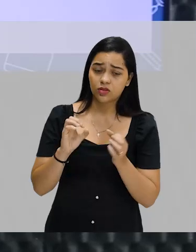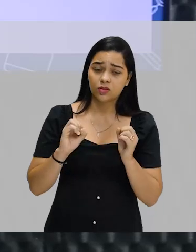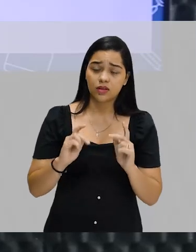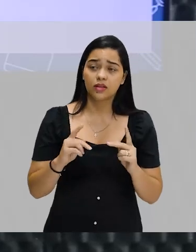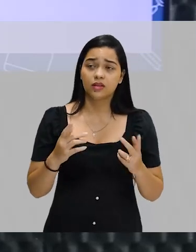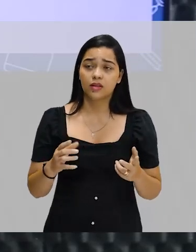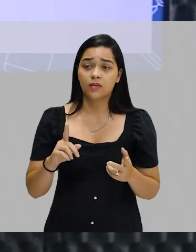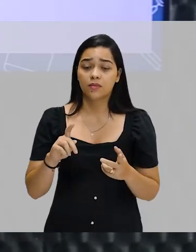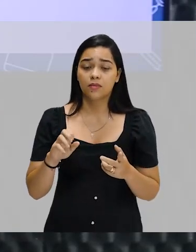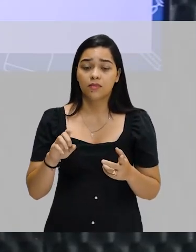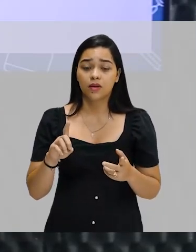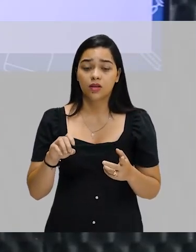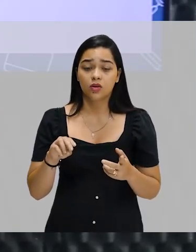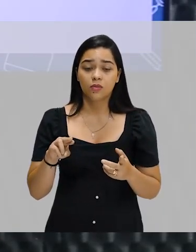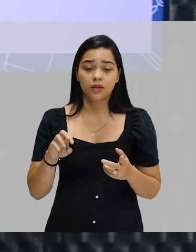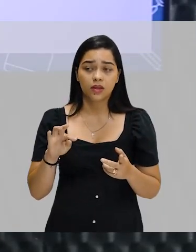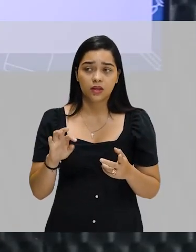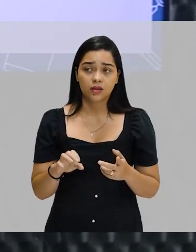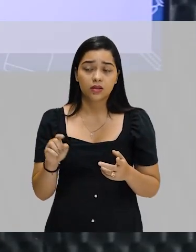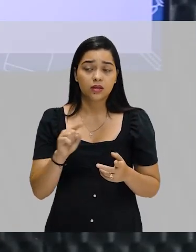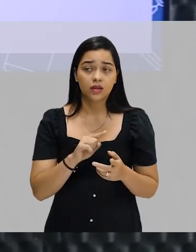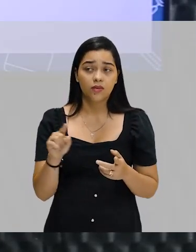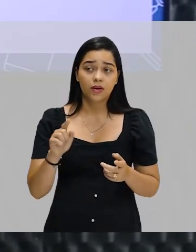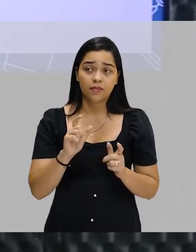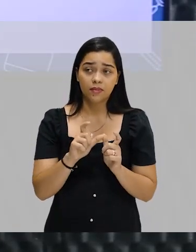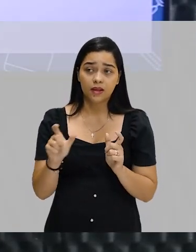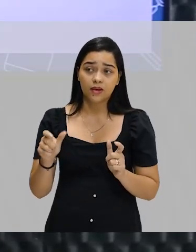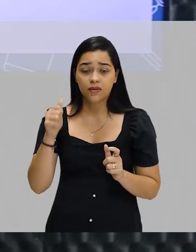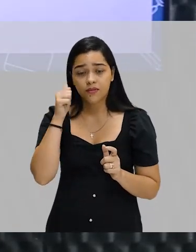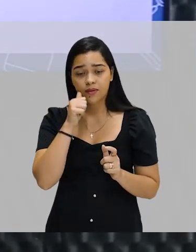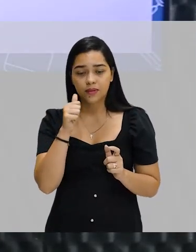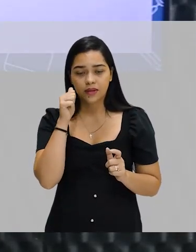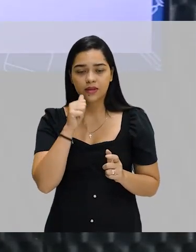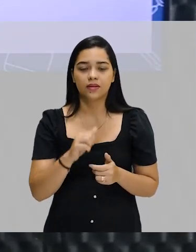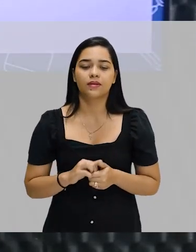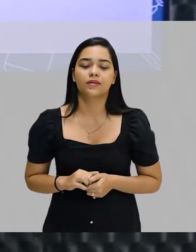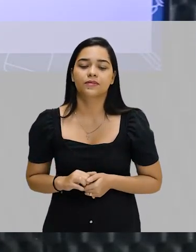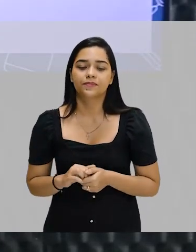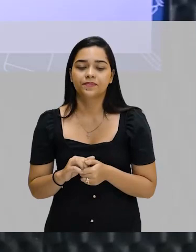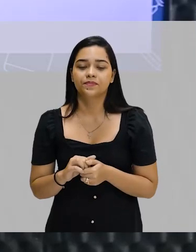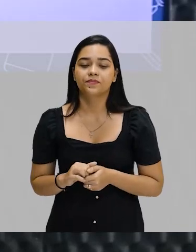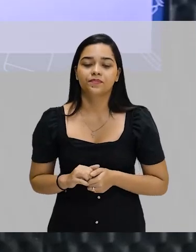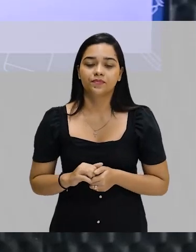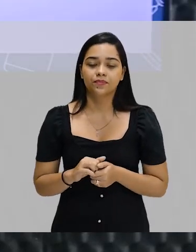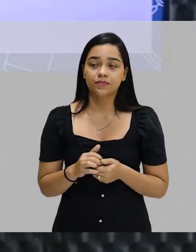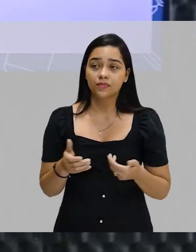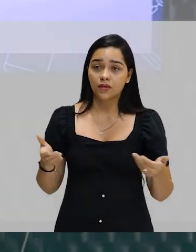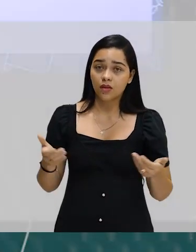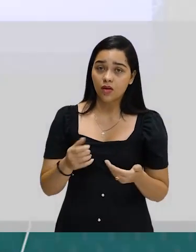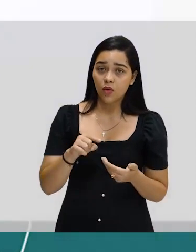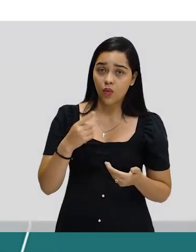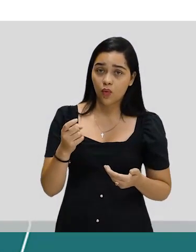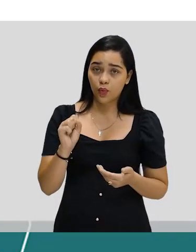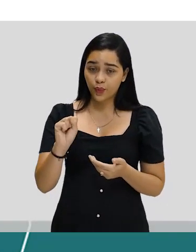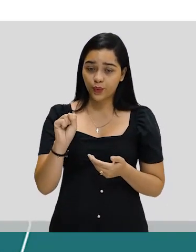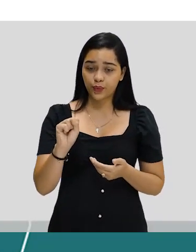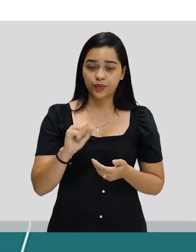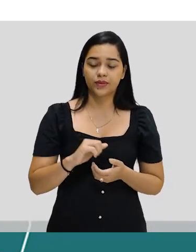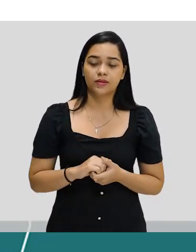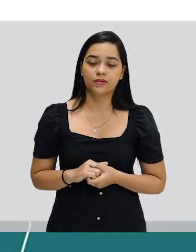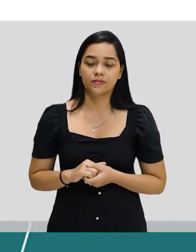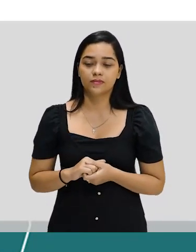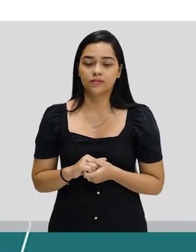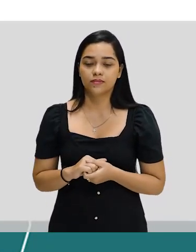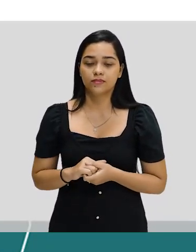Então, predominante não é palavra feminina, tá? Mais uma. Assinale a